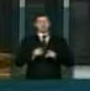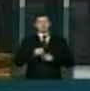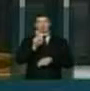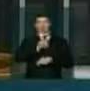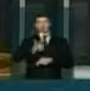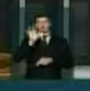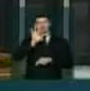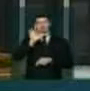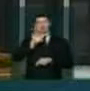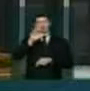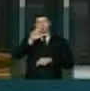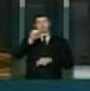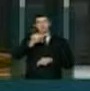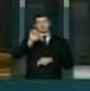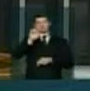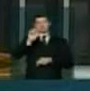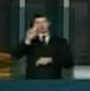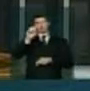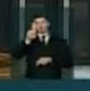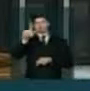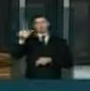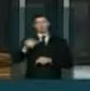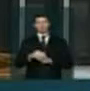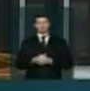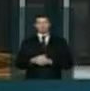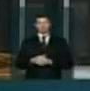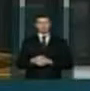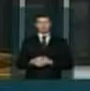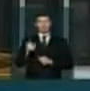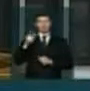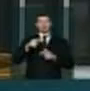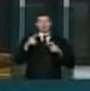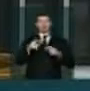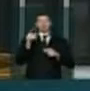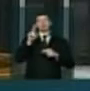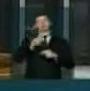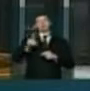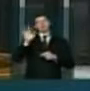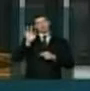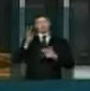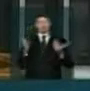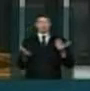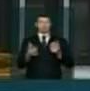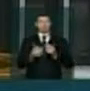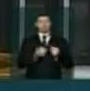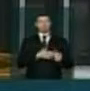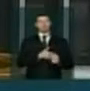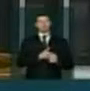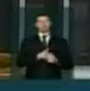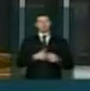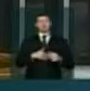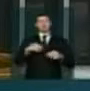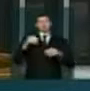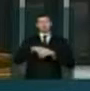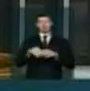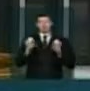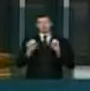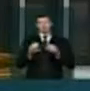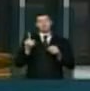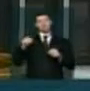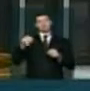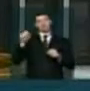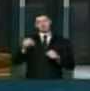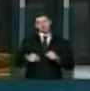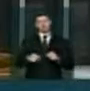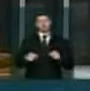Federal de Cruzeiro do Sul, que hoje é um campus avançado da Universidade Federal. Assim, o campo da educação é sim o